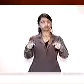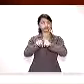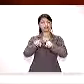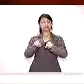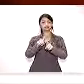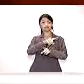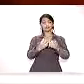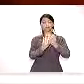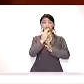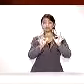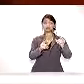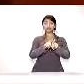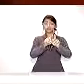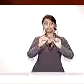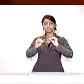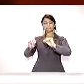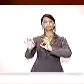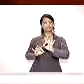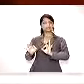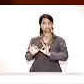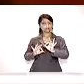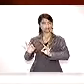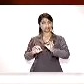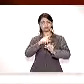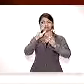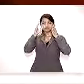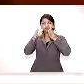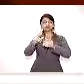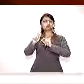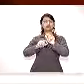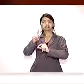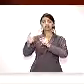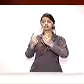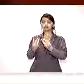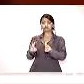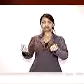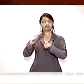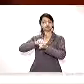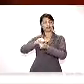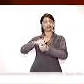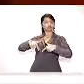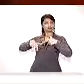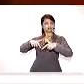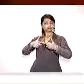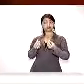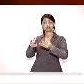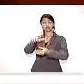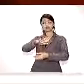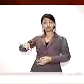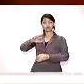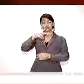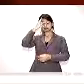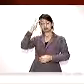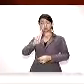formulação e implemento de projeto vocacionado a qualificação de serviços oferecido aos usuários da rede Municipal